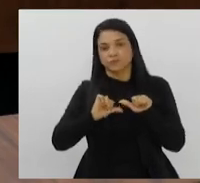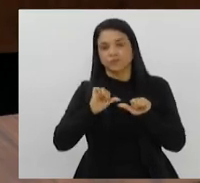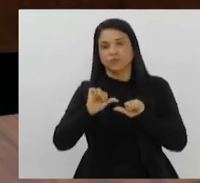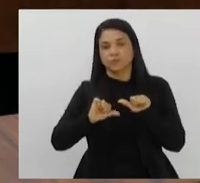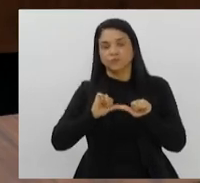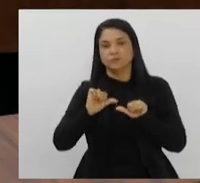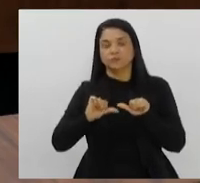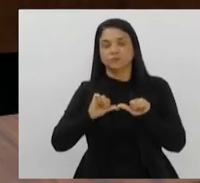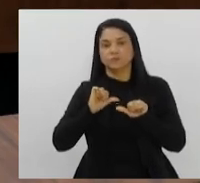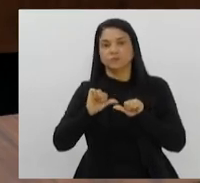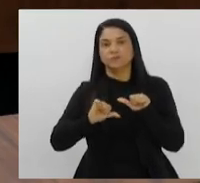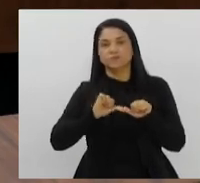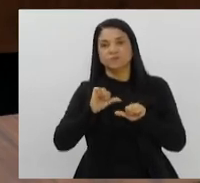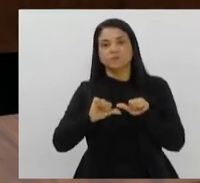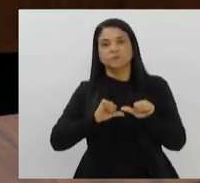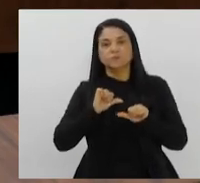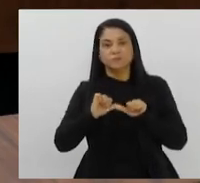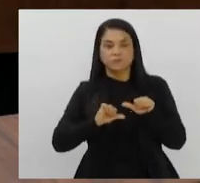judaicos,